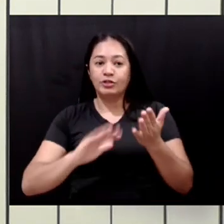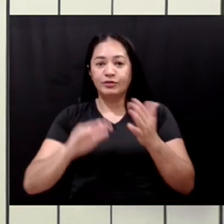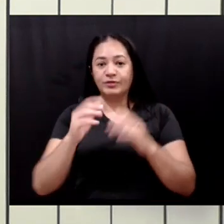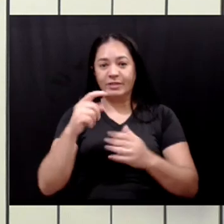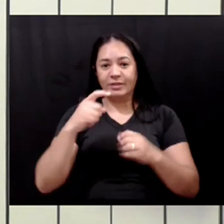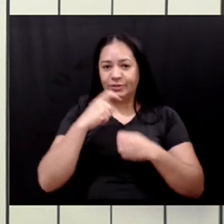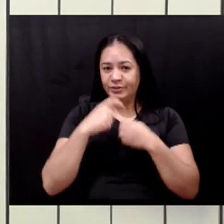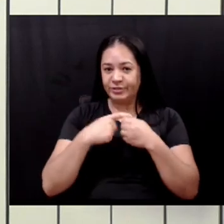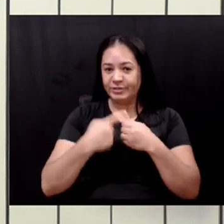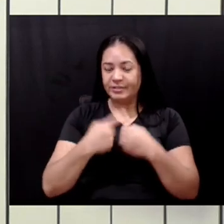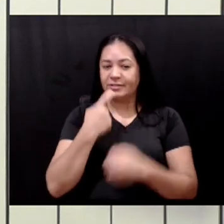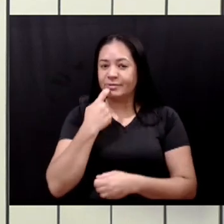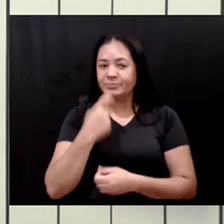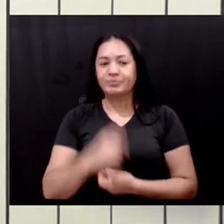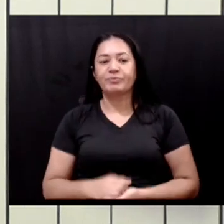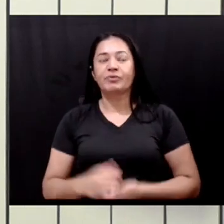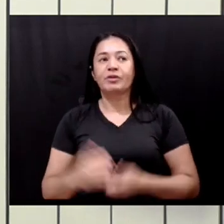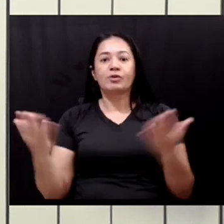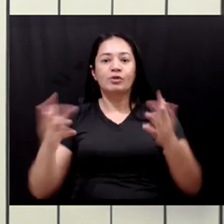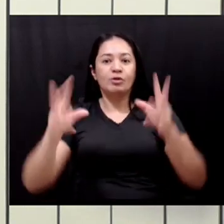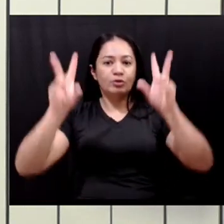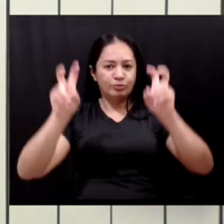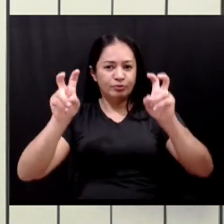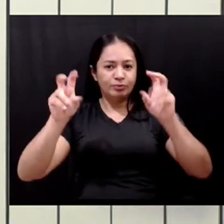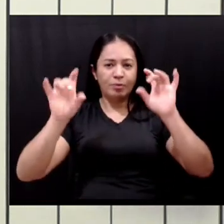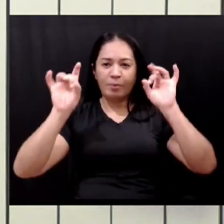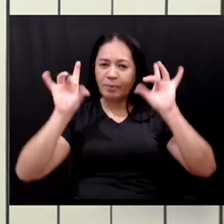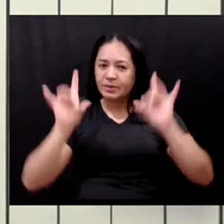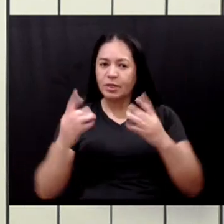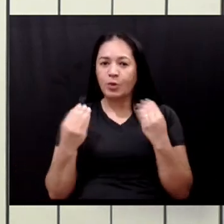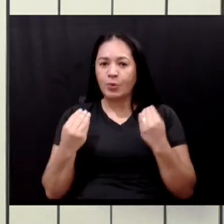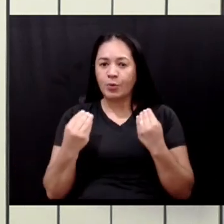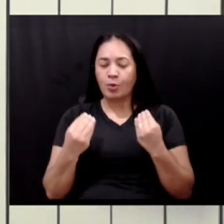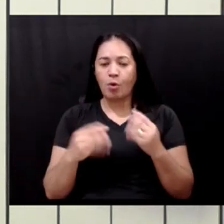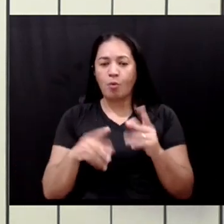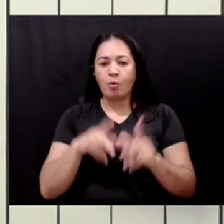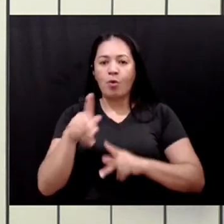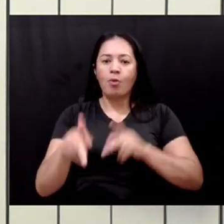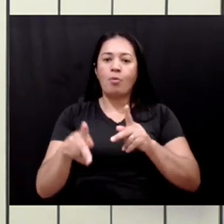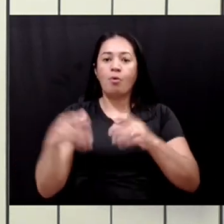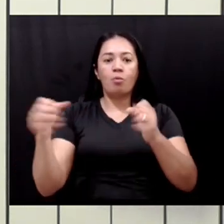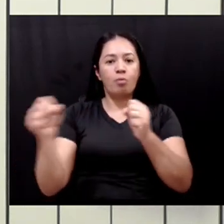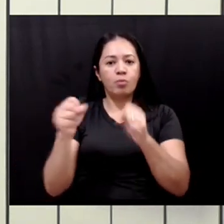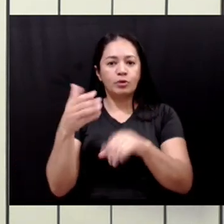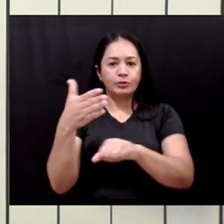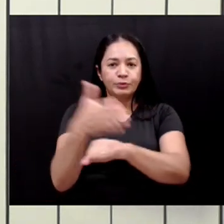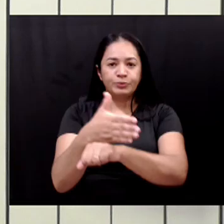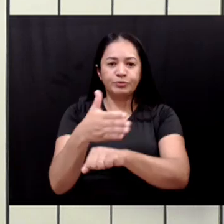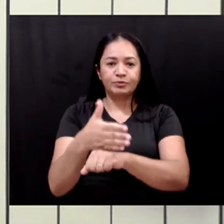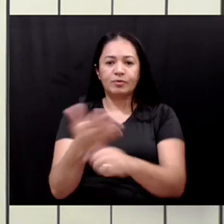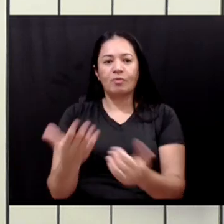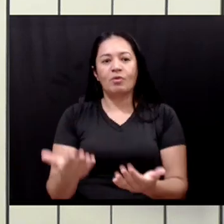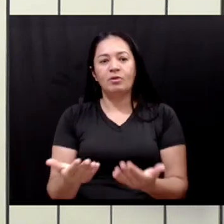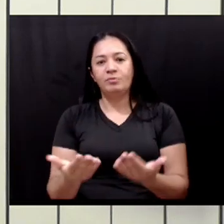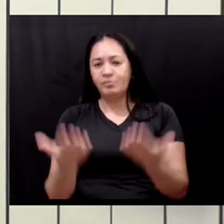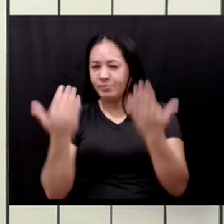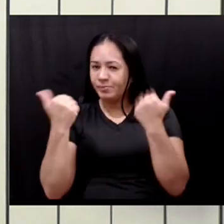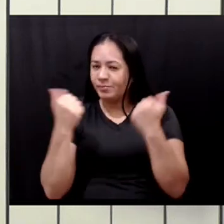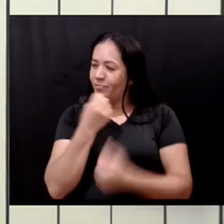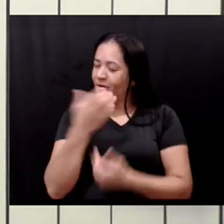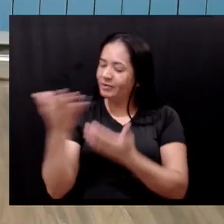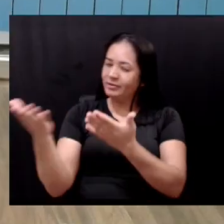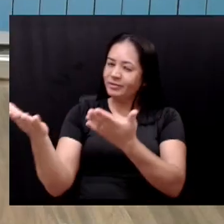sobre este dia especial e como a população pode participar. Então, seja bem-vinda e boa tarde,